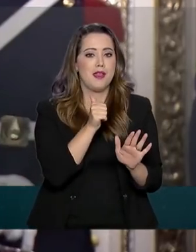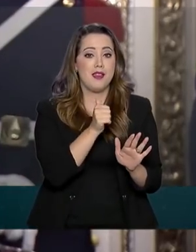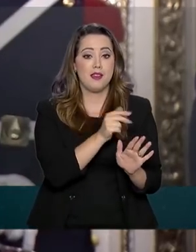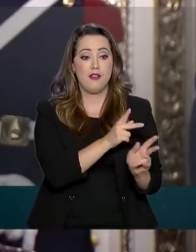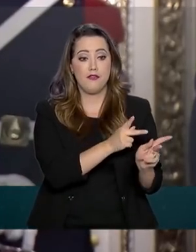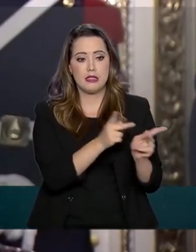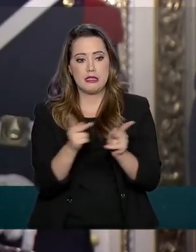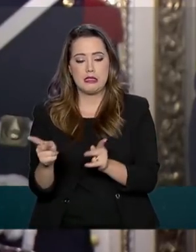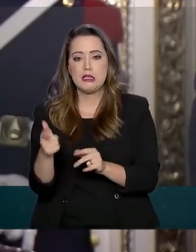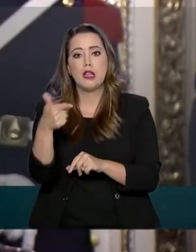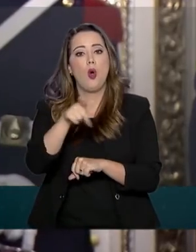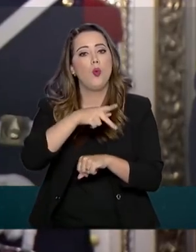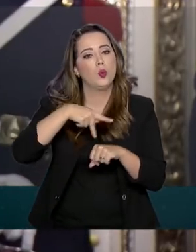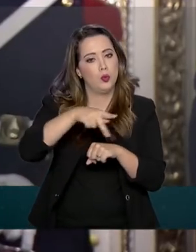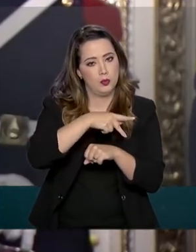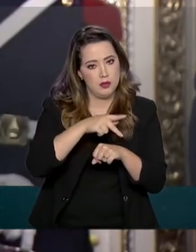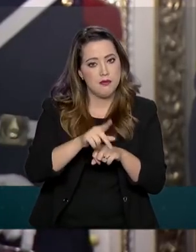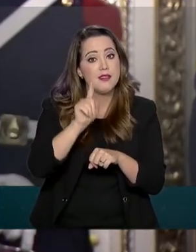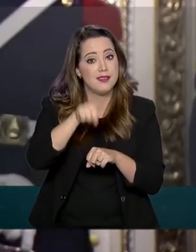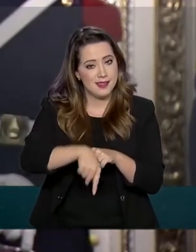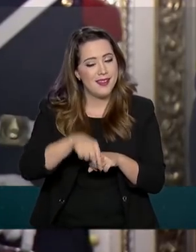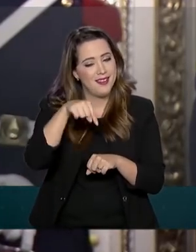primeira visita a Buenos Aires.